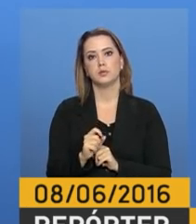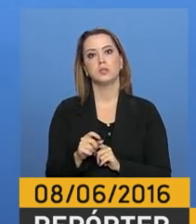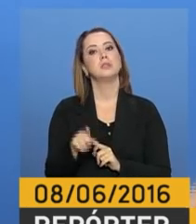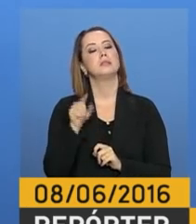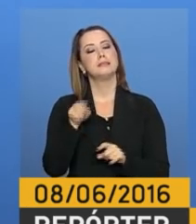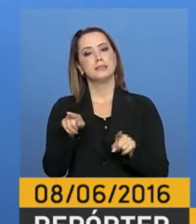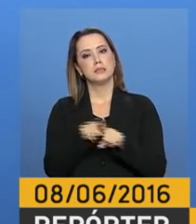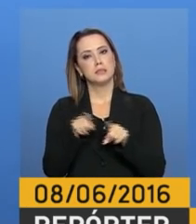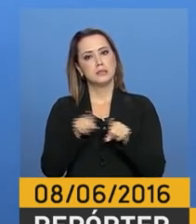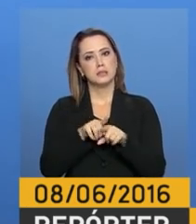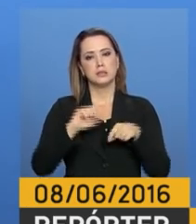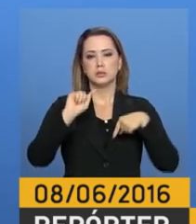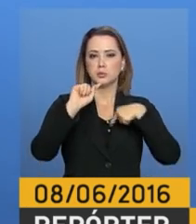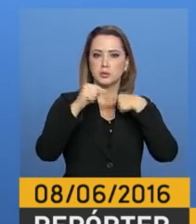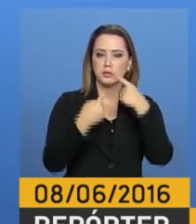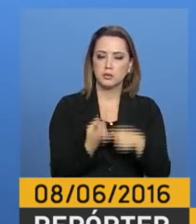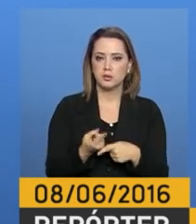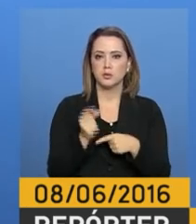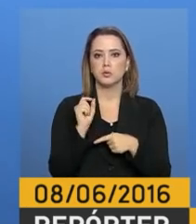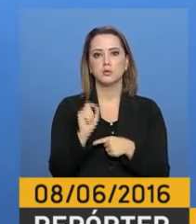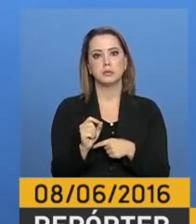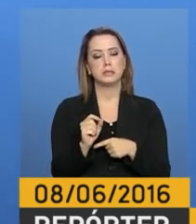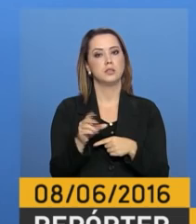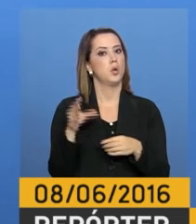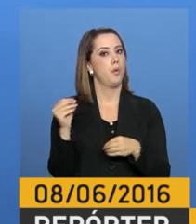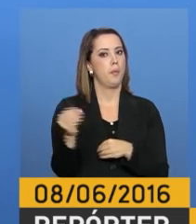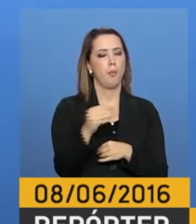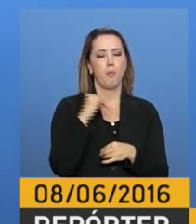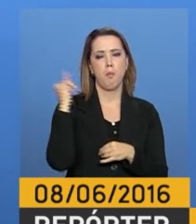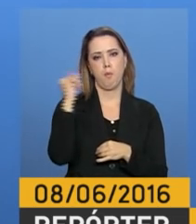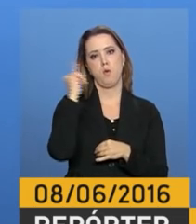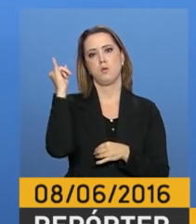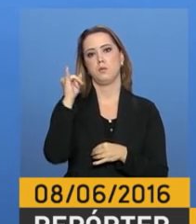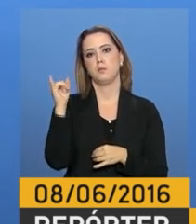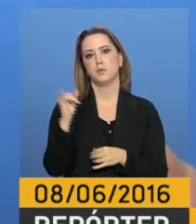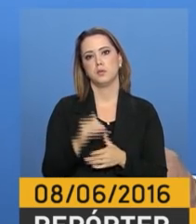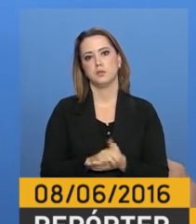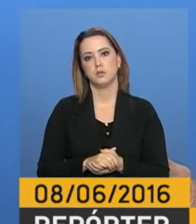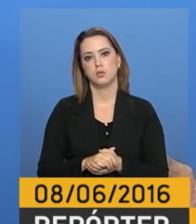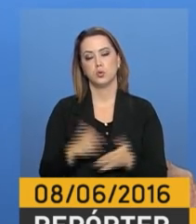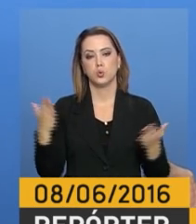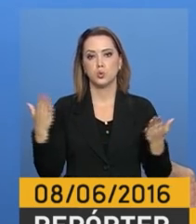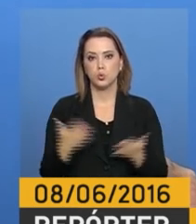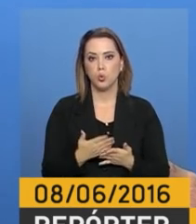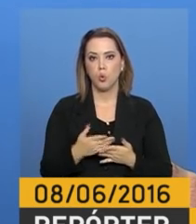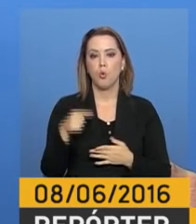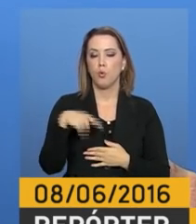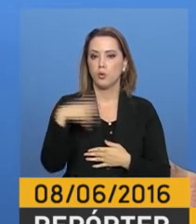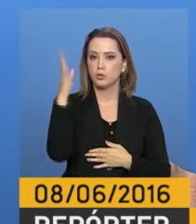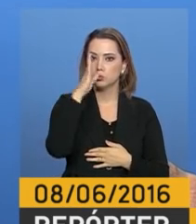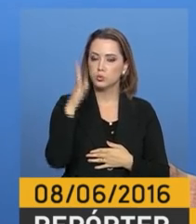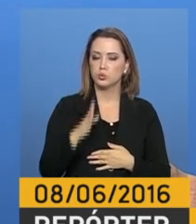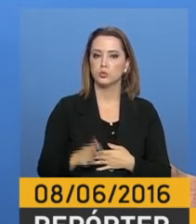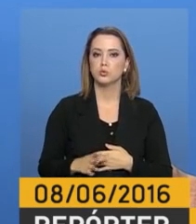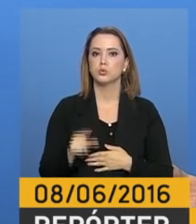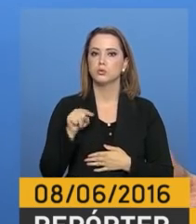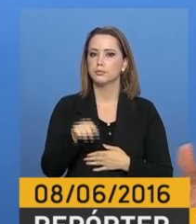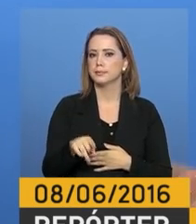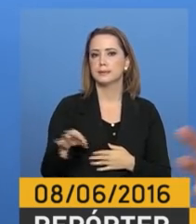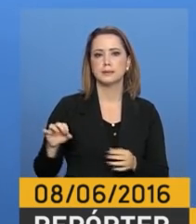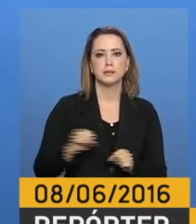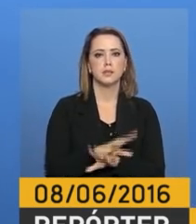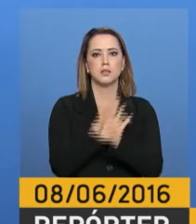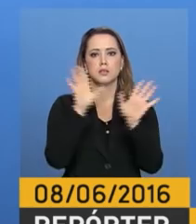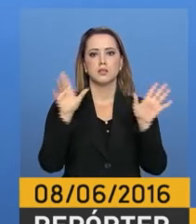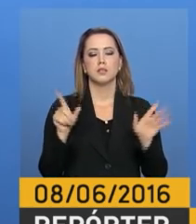parte por uma etapa seguinte muito importante hoje no Brasil mais clara do que nunca que